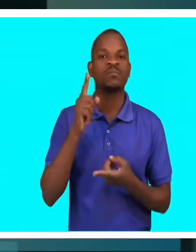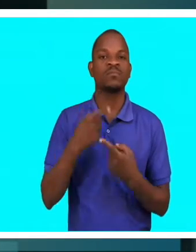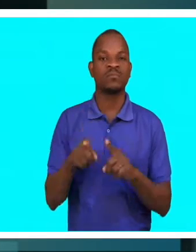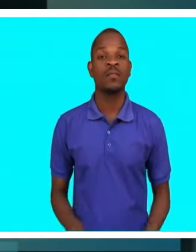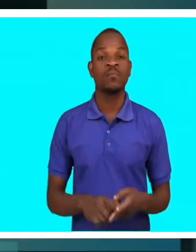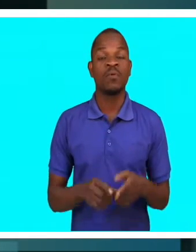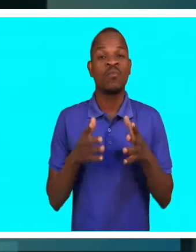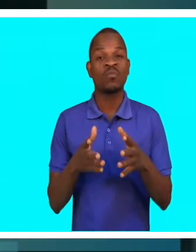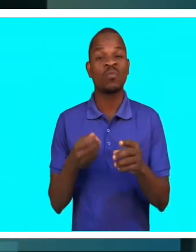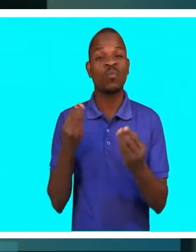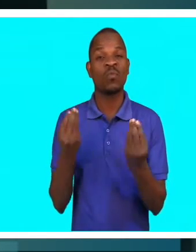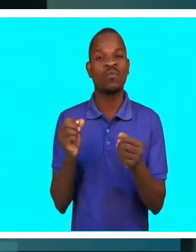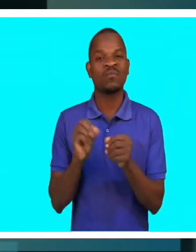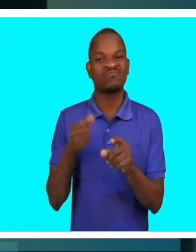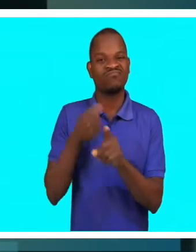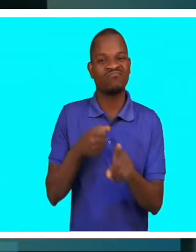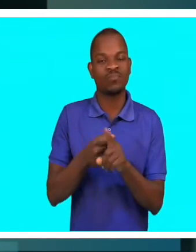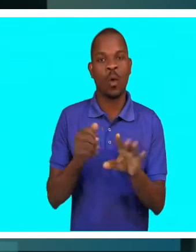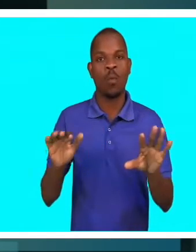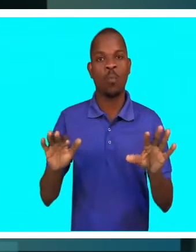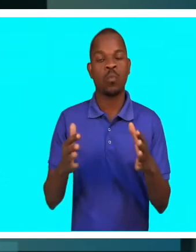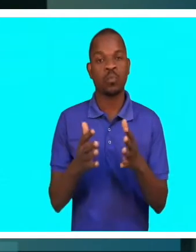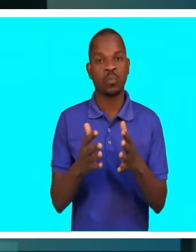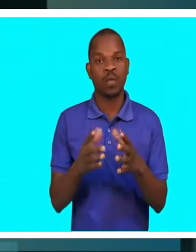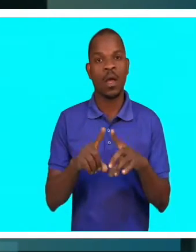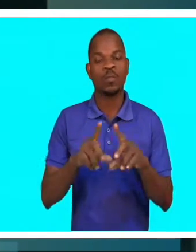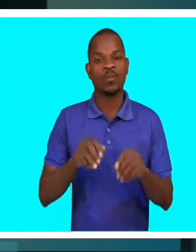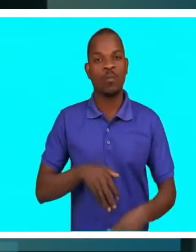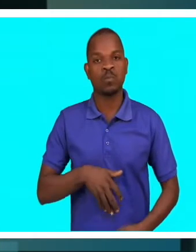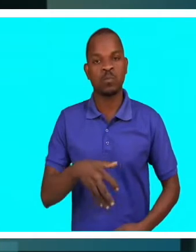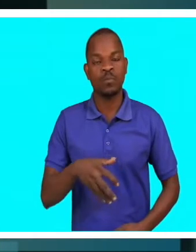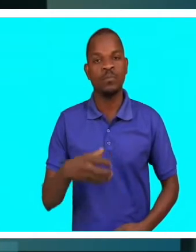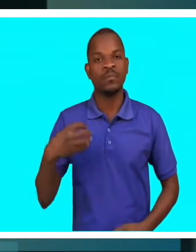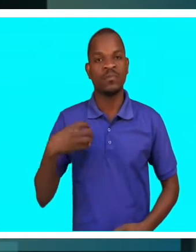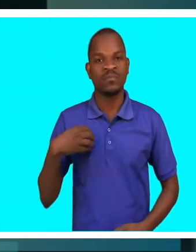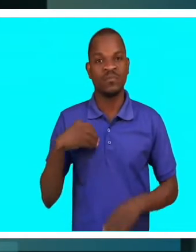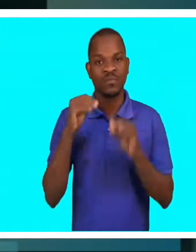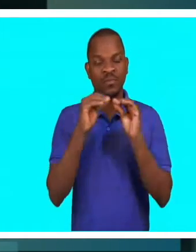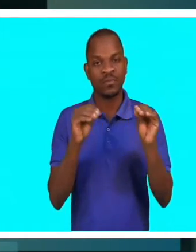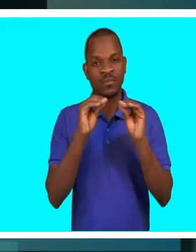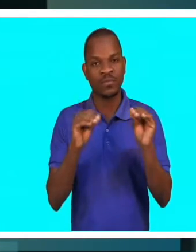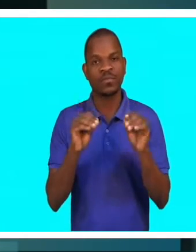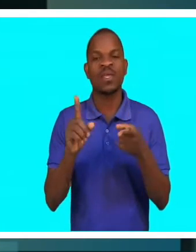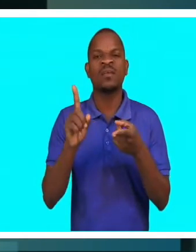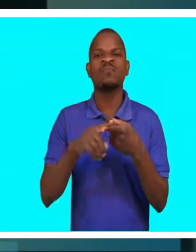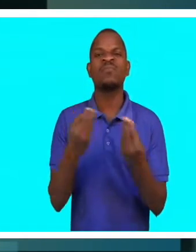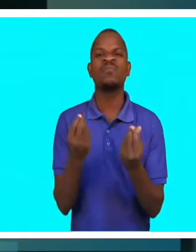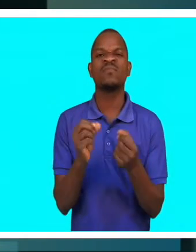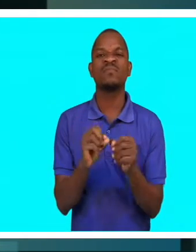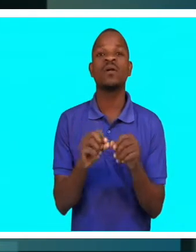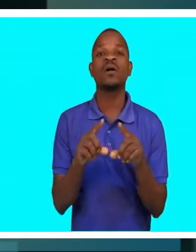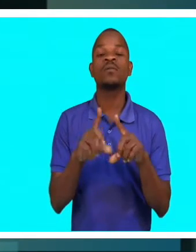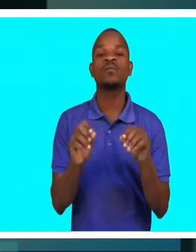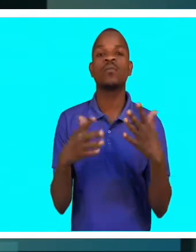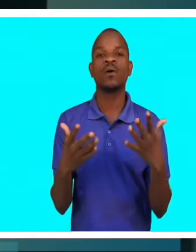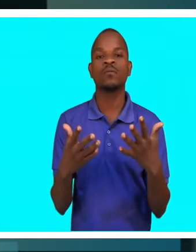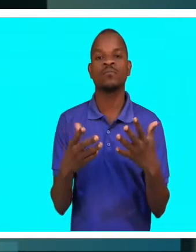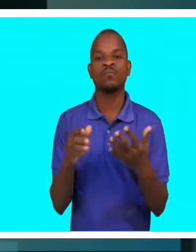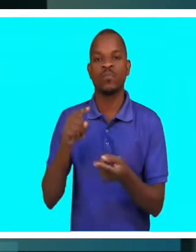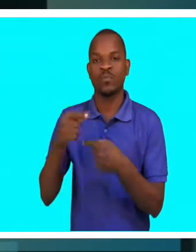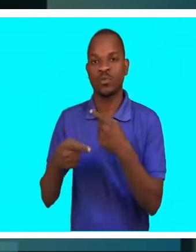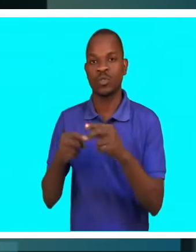mitos. Conforme de combater a desnutrição, Ministério da Educação e Desenvolvimento Humano está